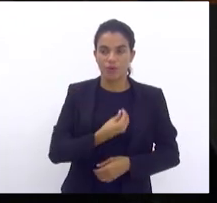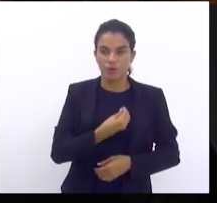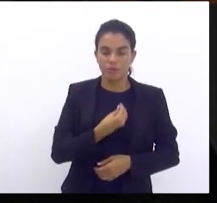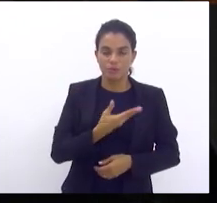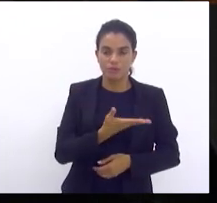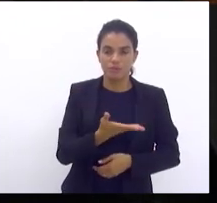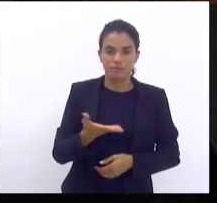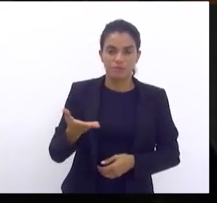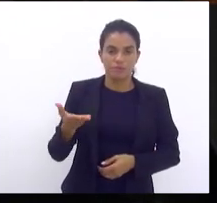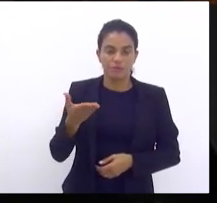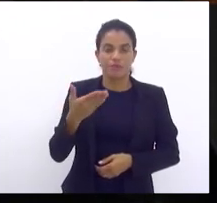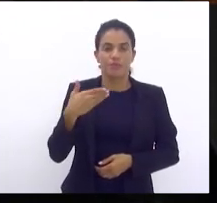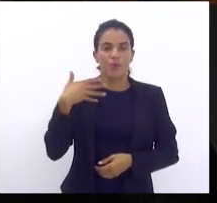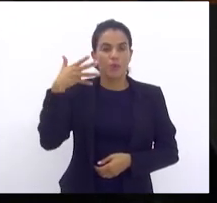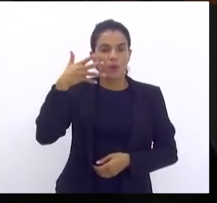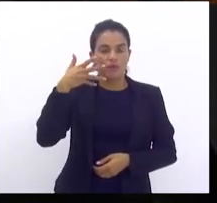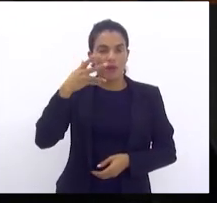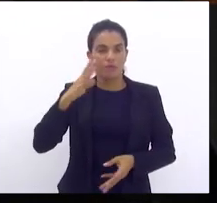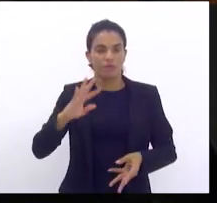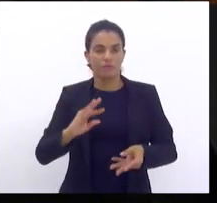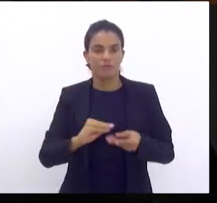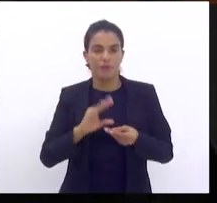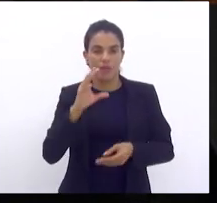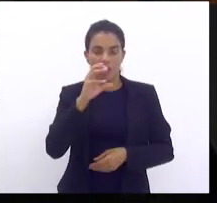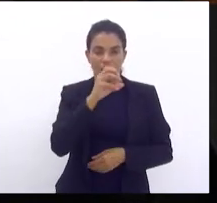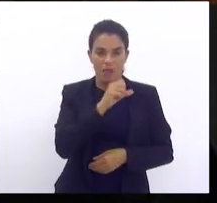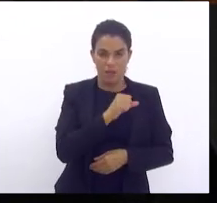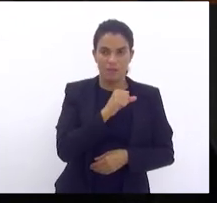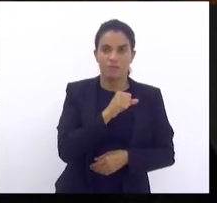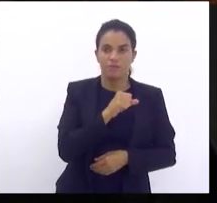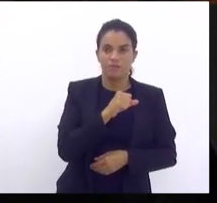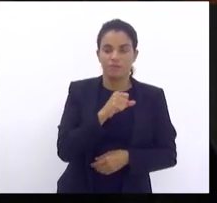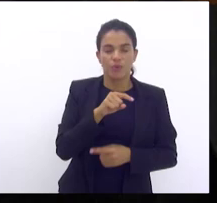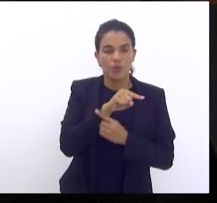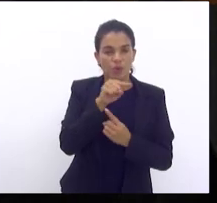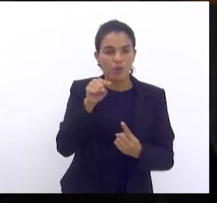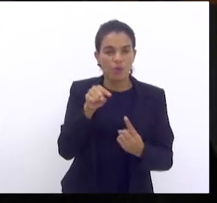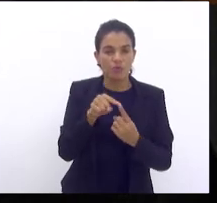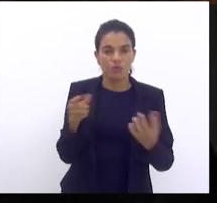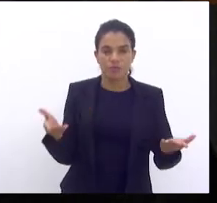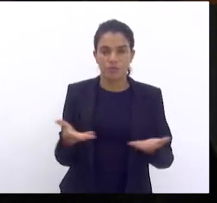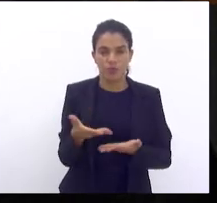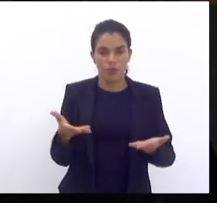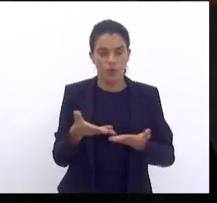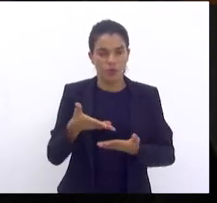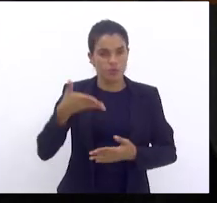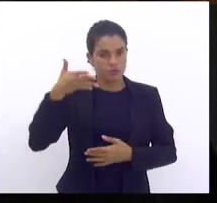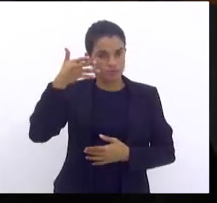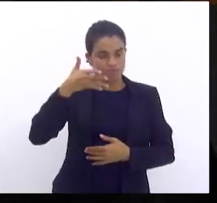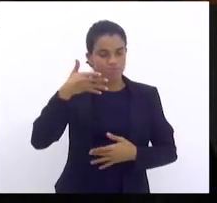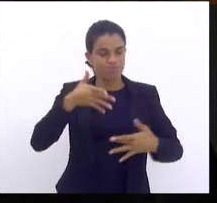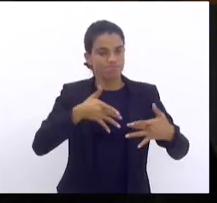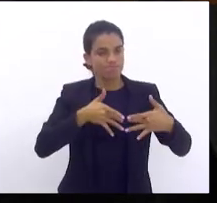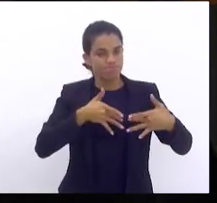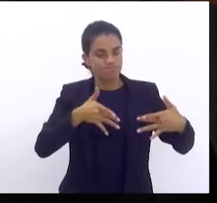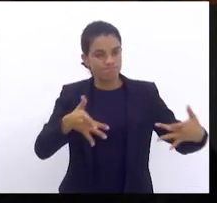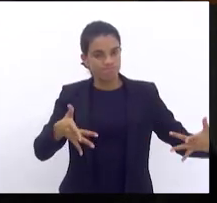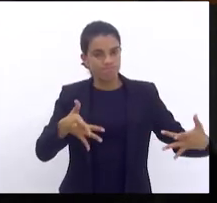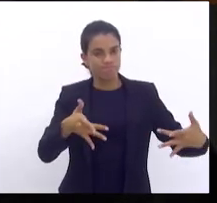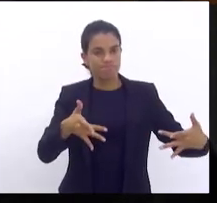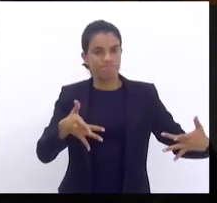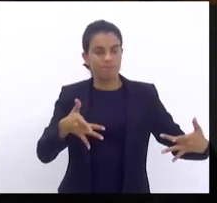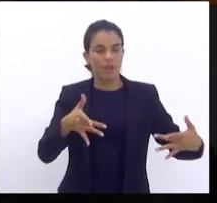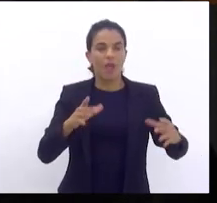excelência a minha fala vai ser muito rápida o objetivo hoje aqui é prestar minha solidariedade